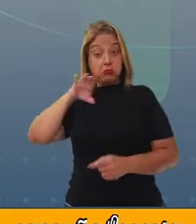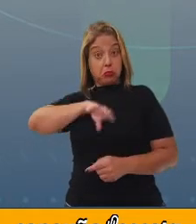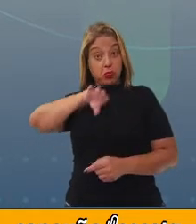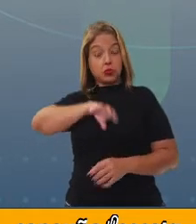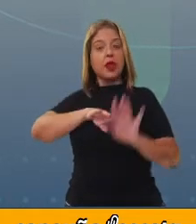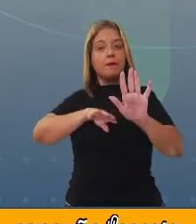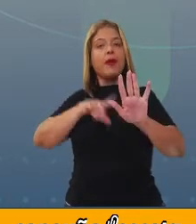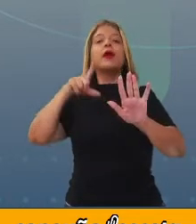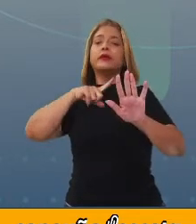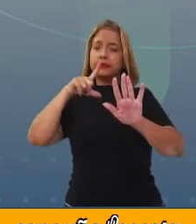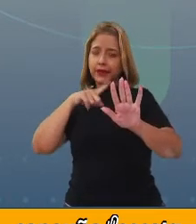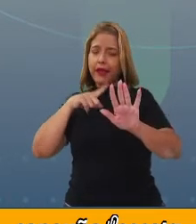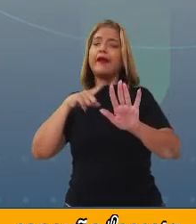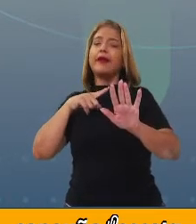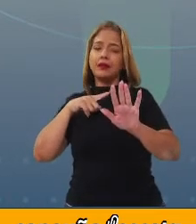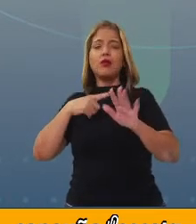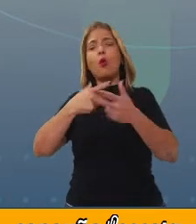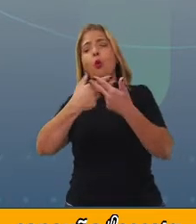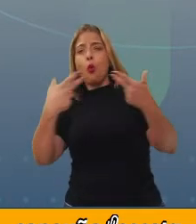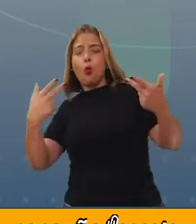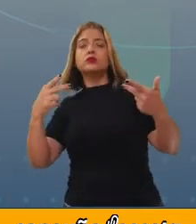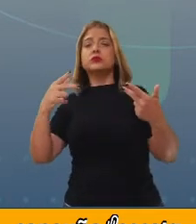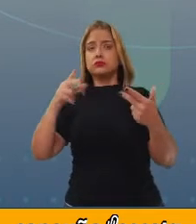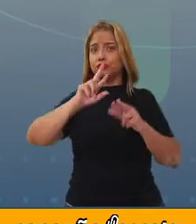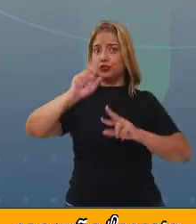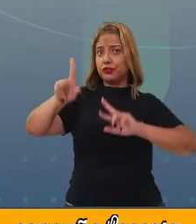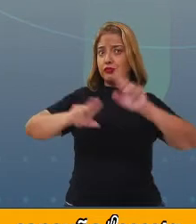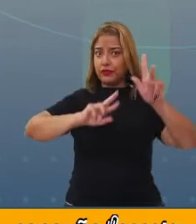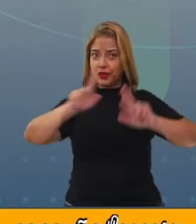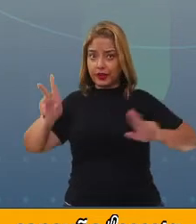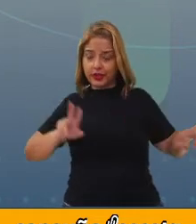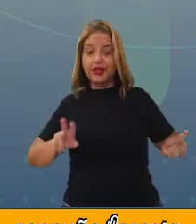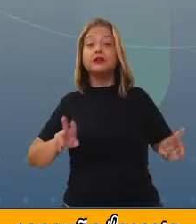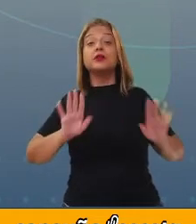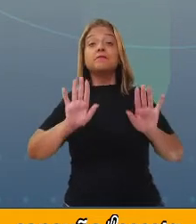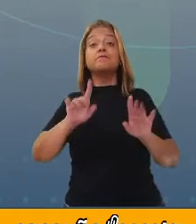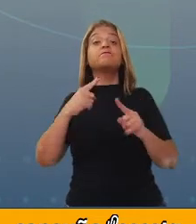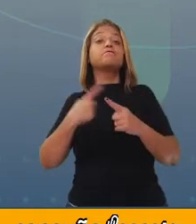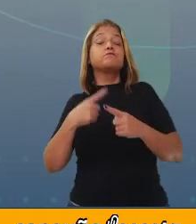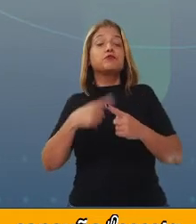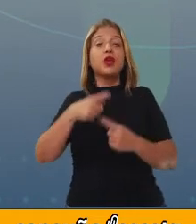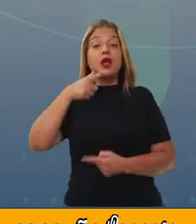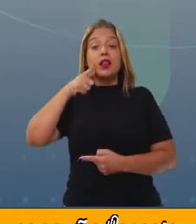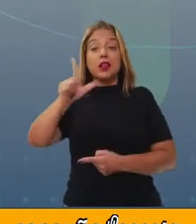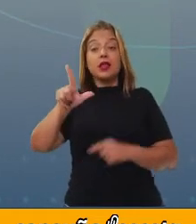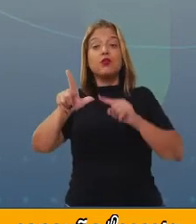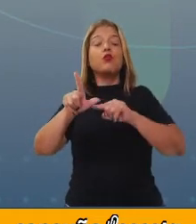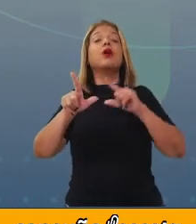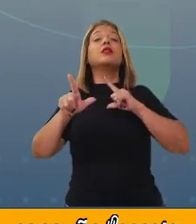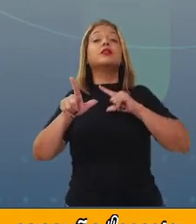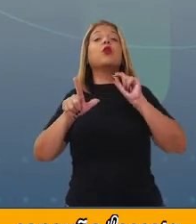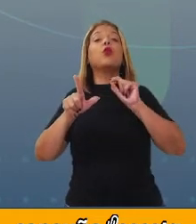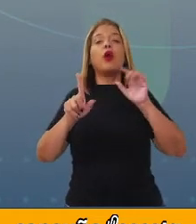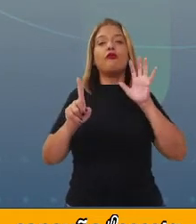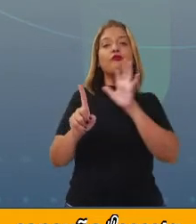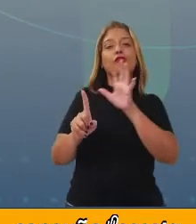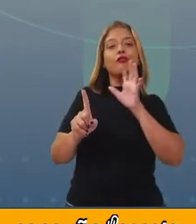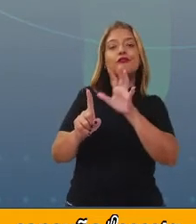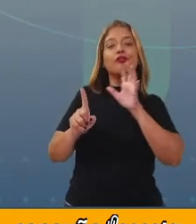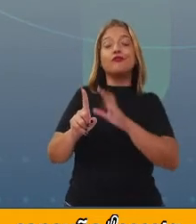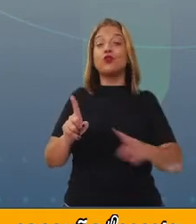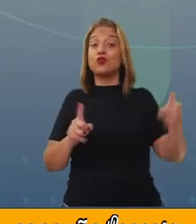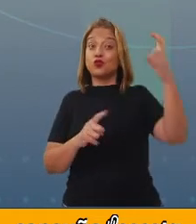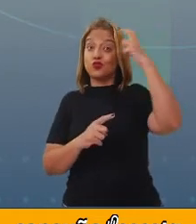portuguesa? Certamente existem, até porque essas línguas são atravessadas por outras culturas. É por isso